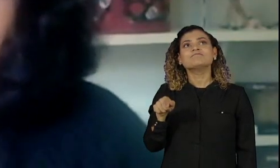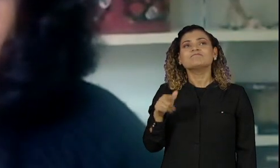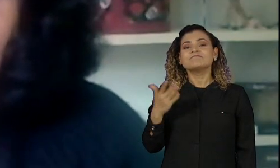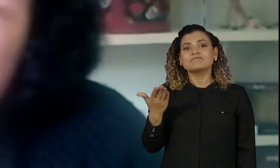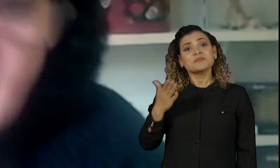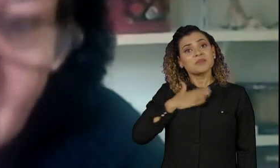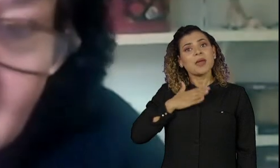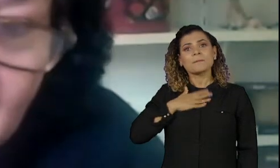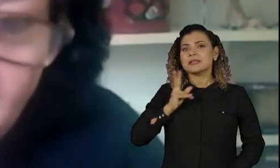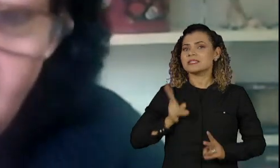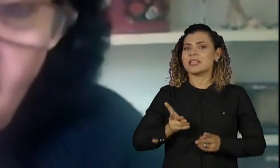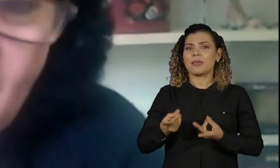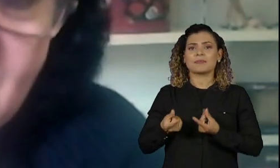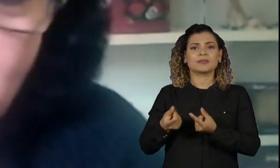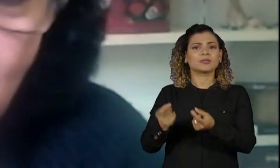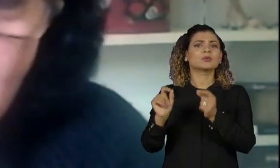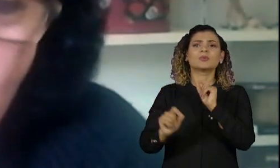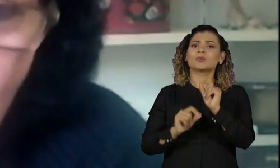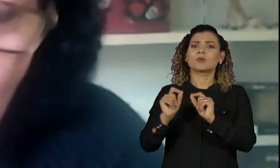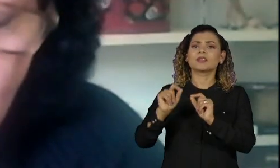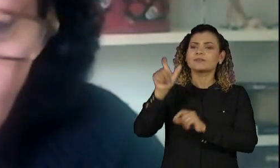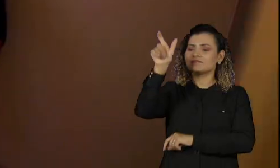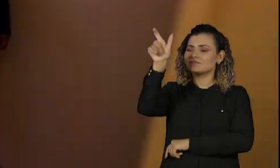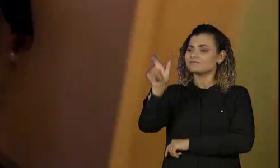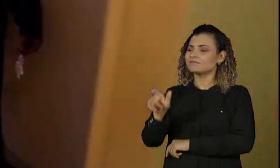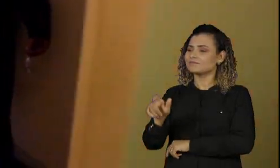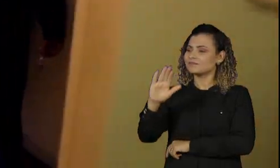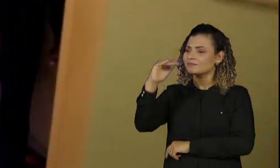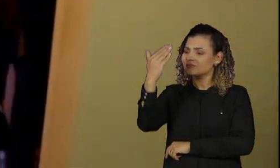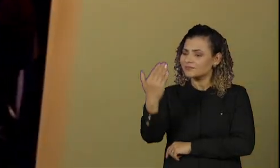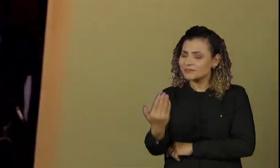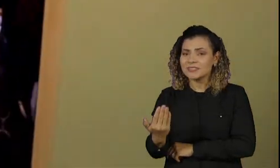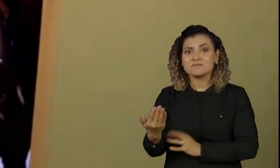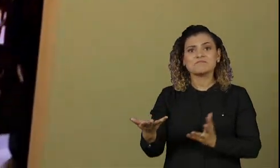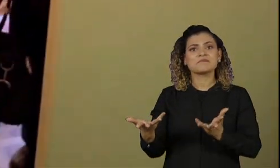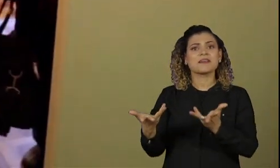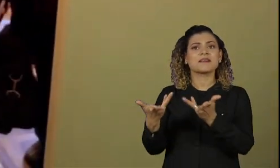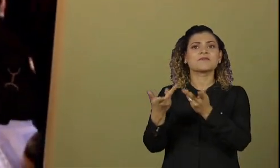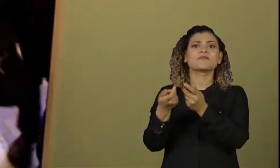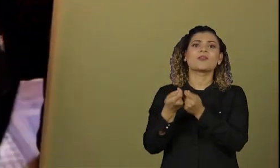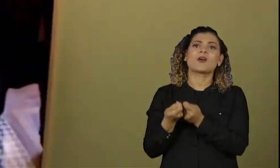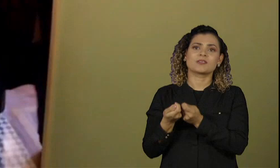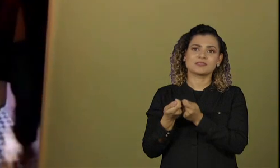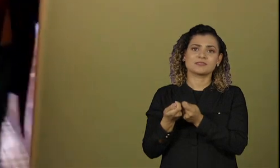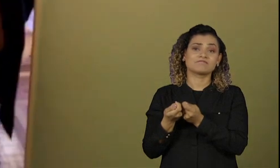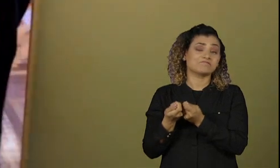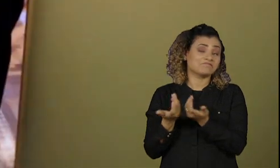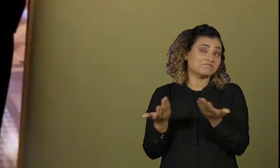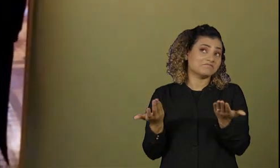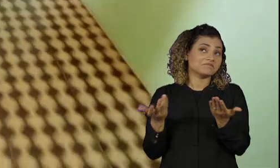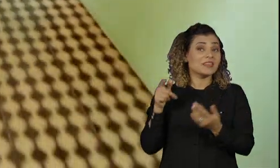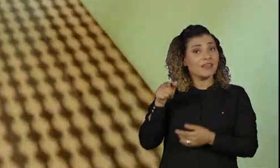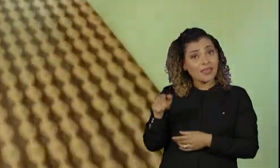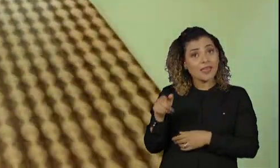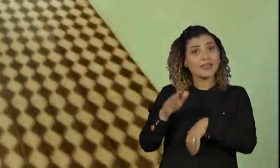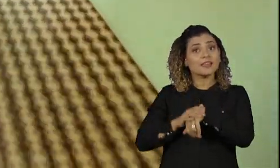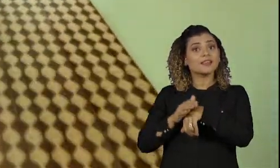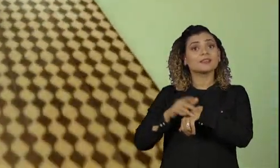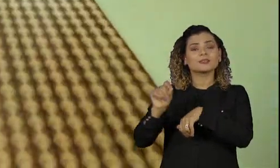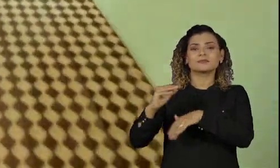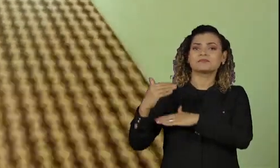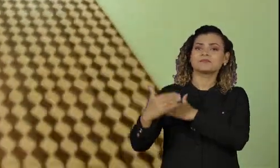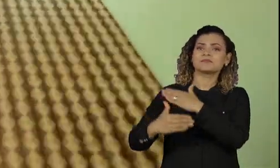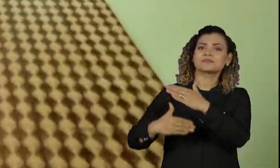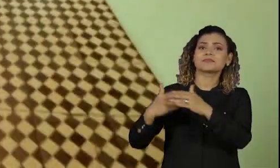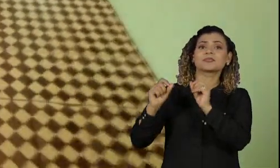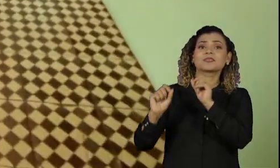para mim será sempre, uma entidade maravilhosa. Foi um homem que foi construindo uma ideia no